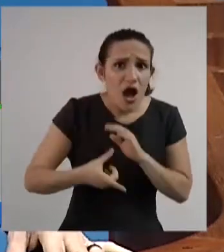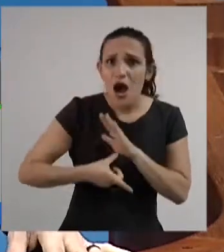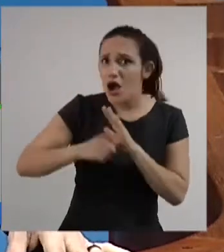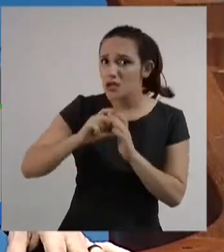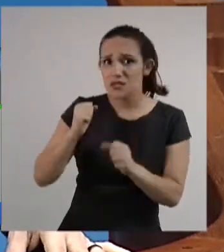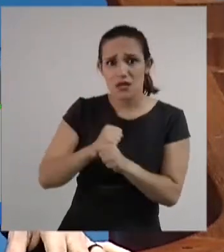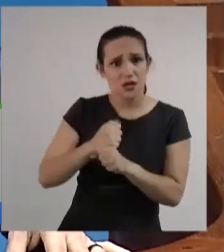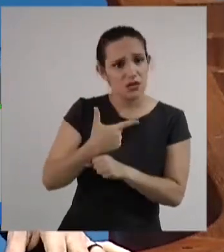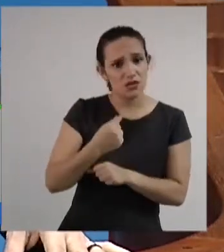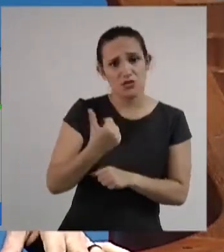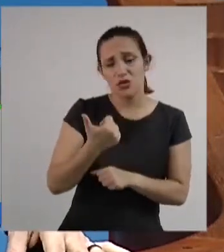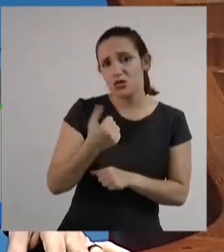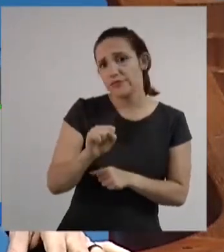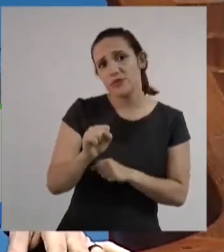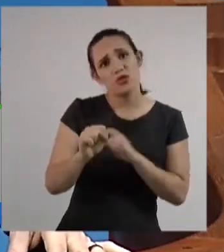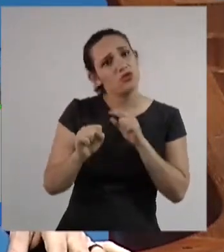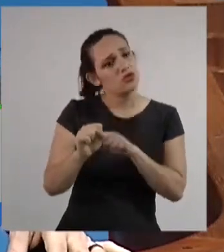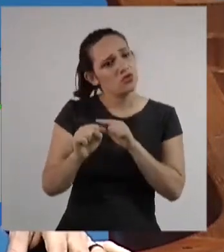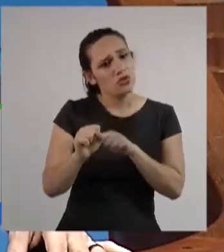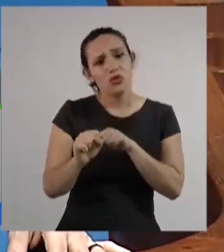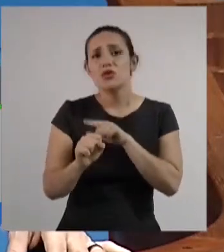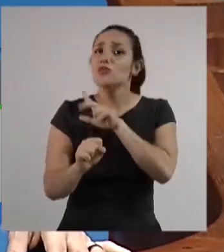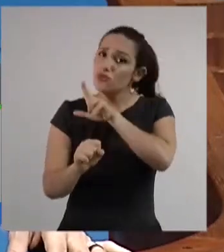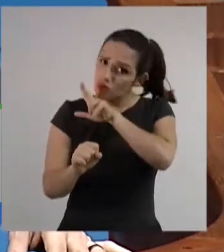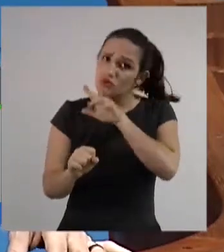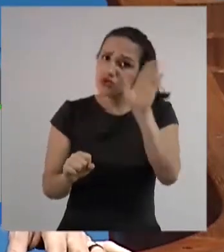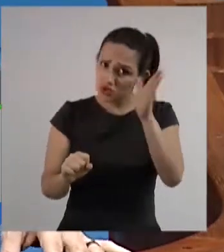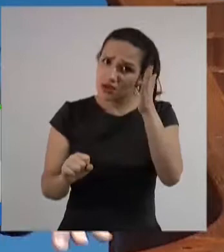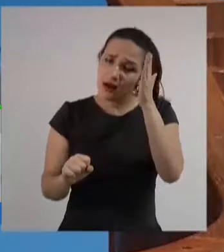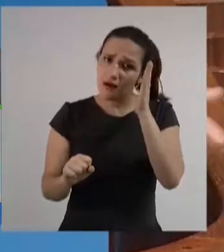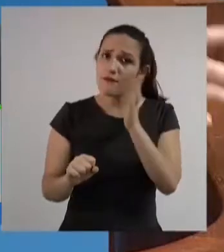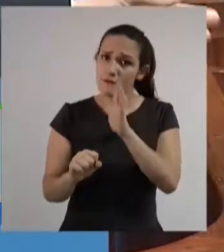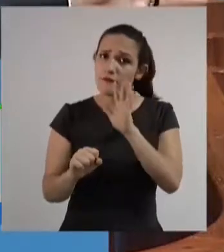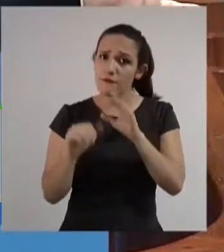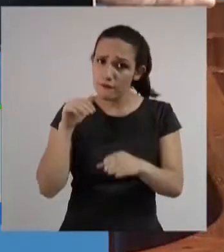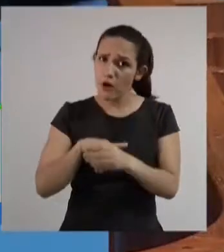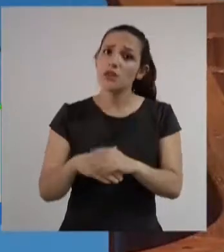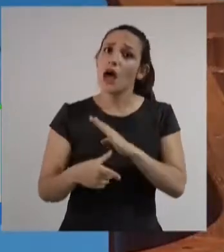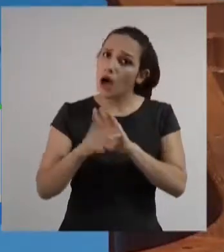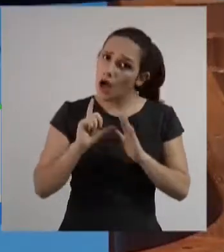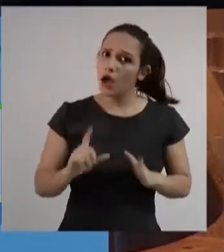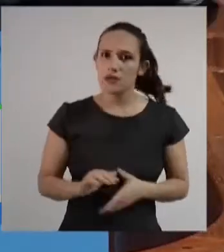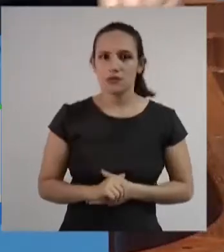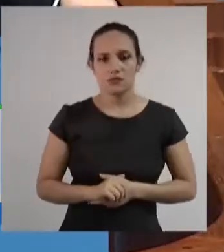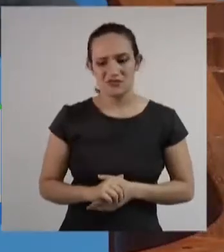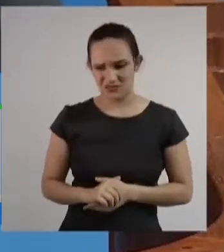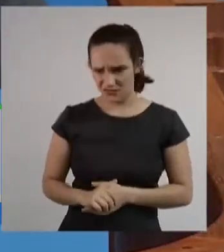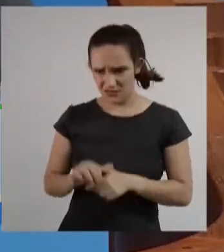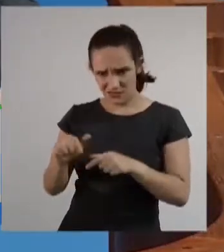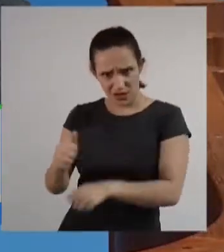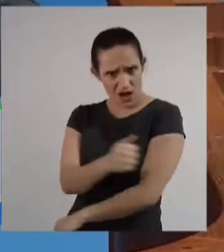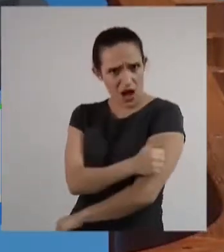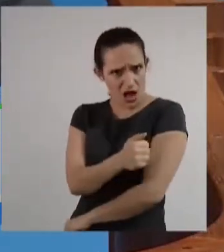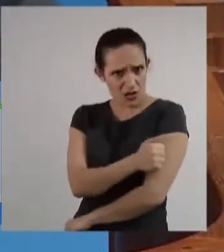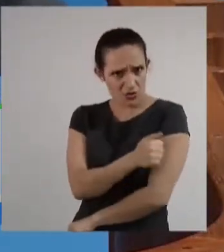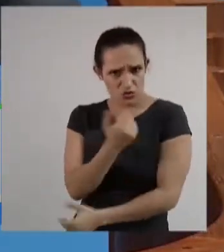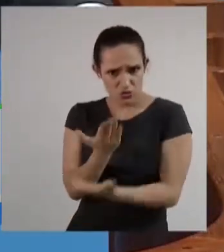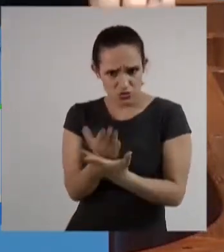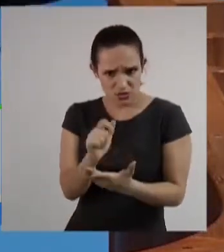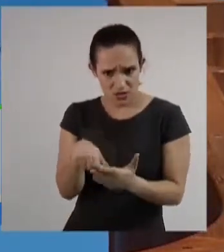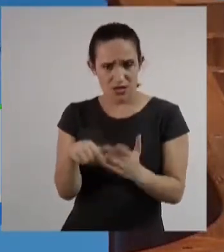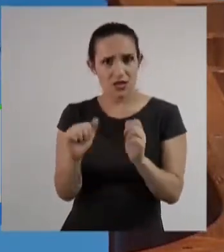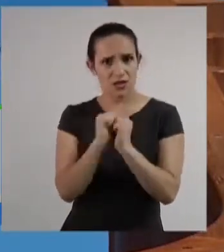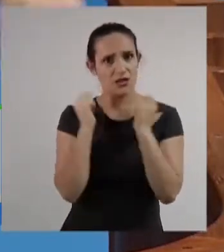Aqui os deputados estudantes que fazem estágio aqui nessa casa, eles sabem que nós vamos votar